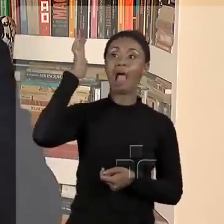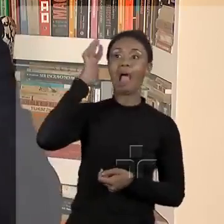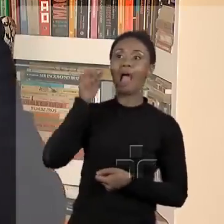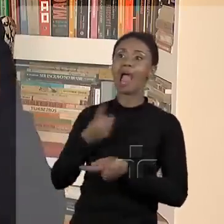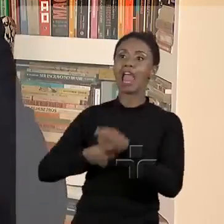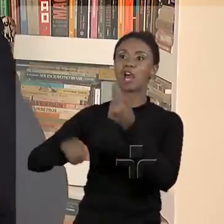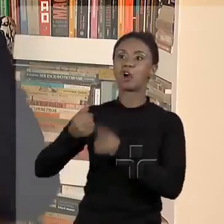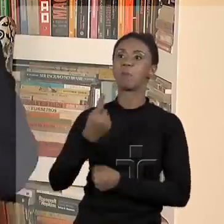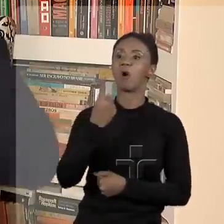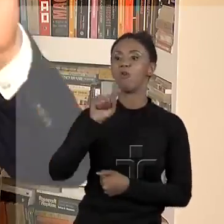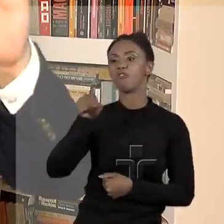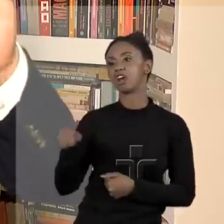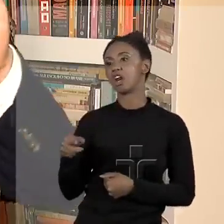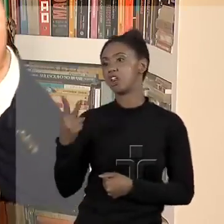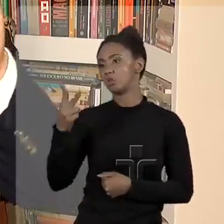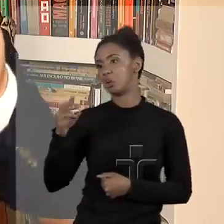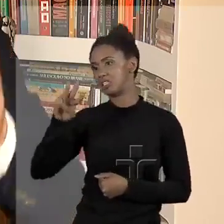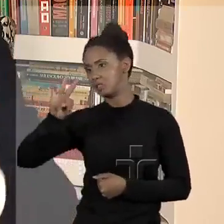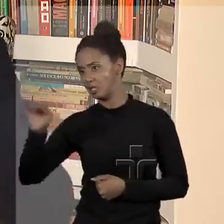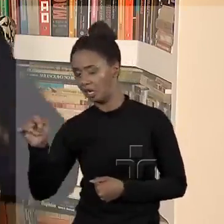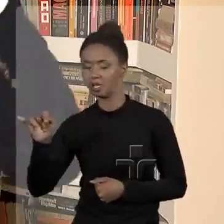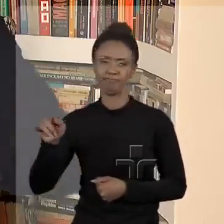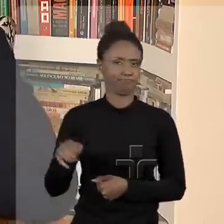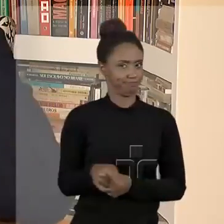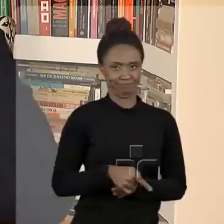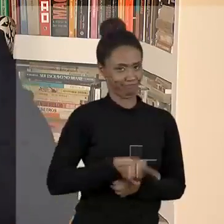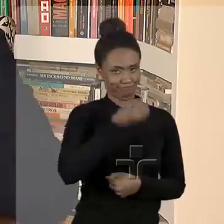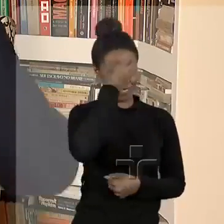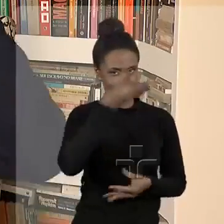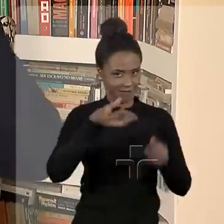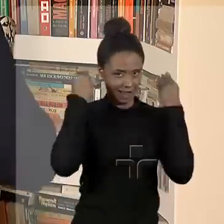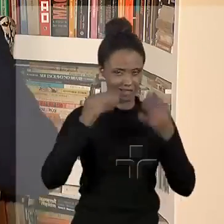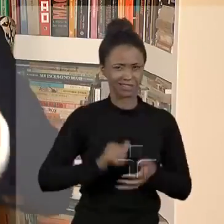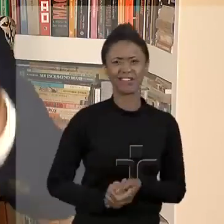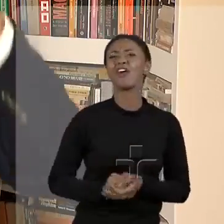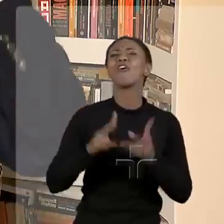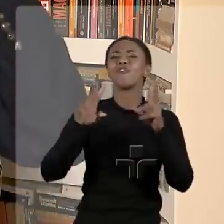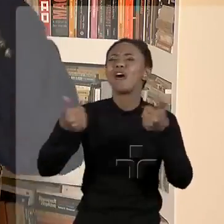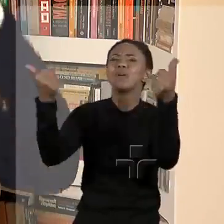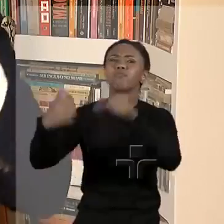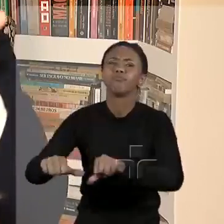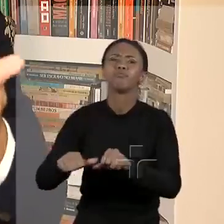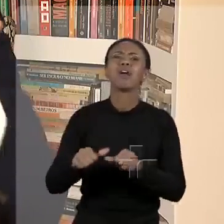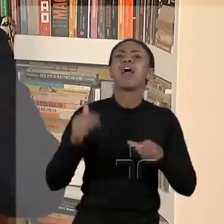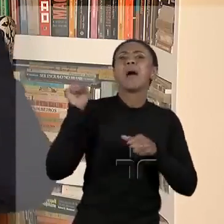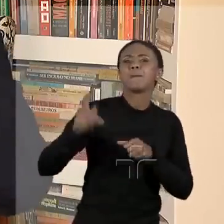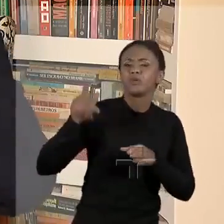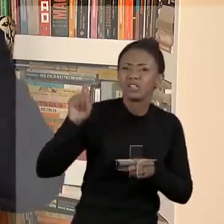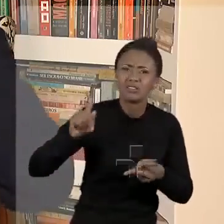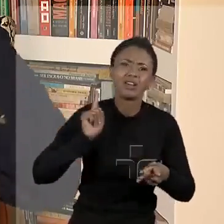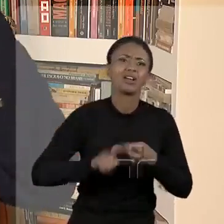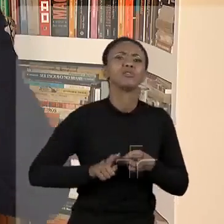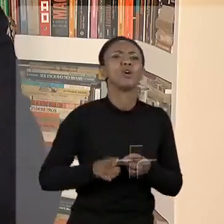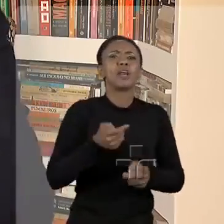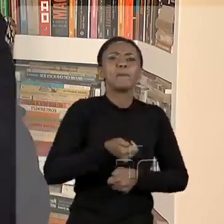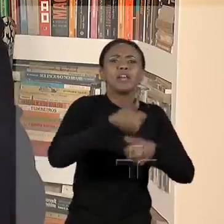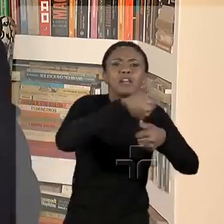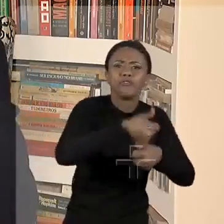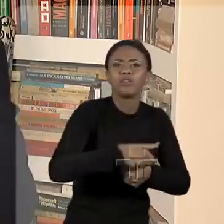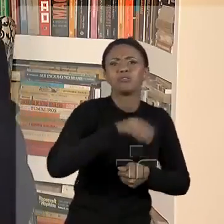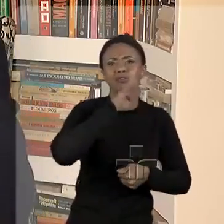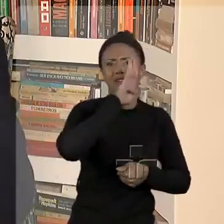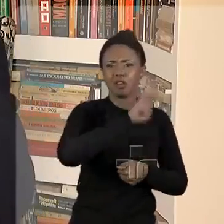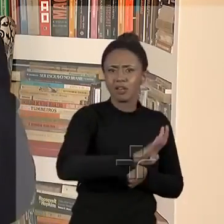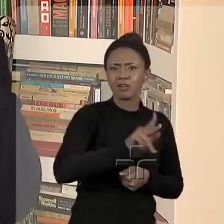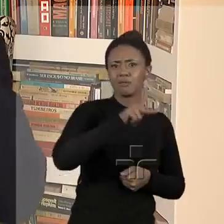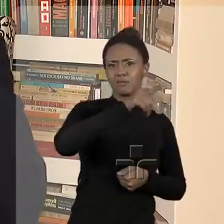de 1,2 trilhão, pode tirar o cavalo da chuva. Muita coisa vai cair, aposentadoria rural, benefício de prestação continuada, a questão